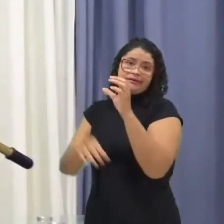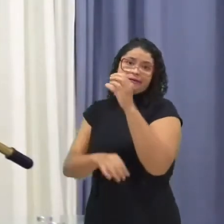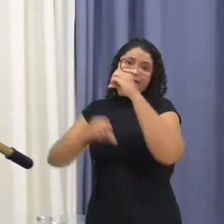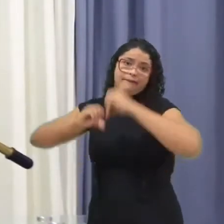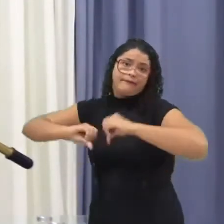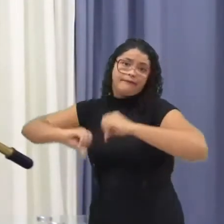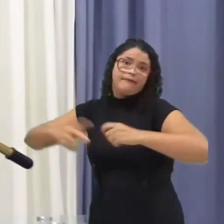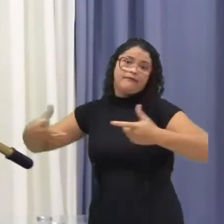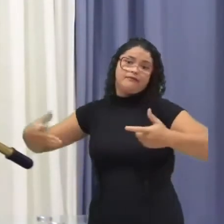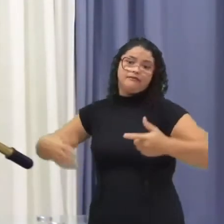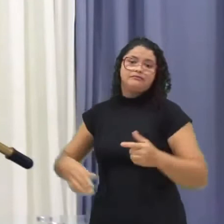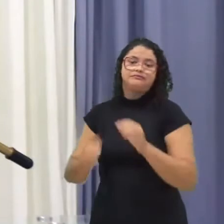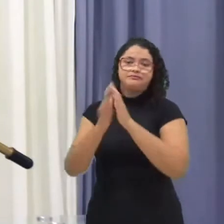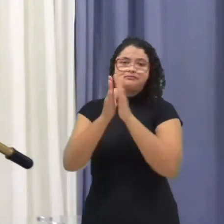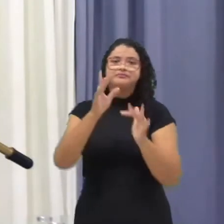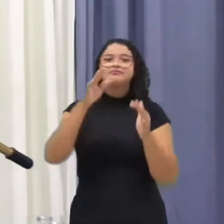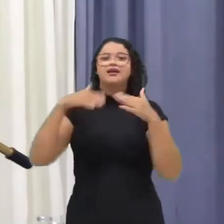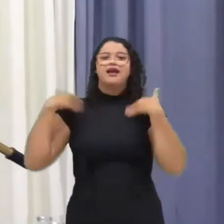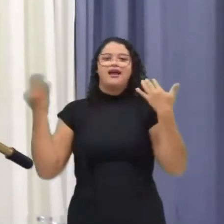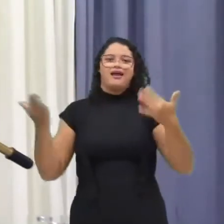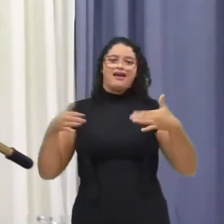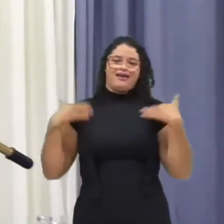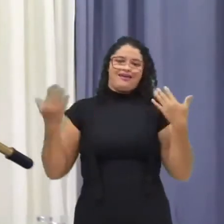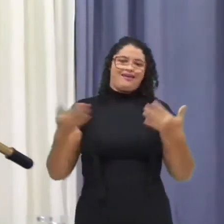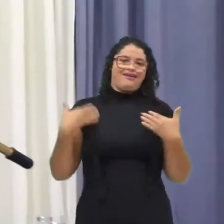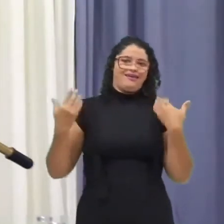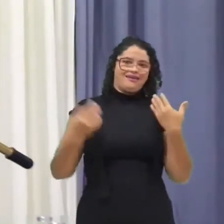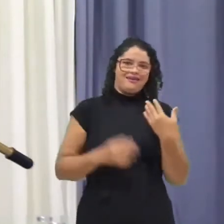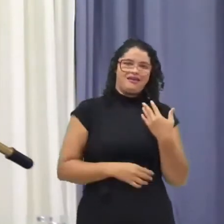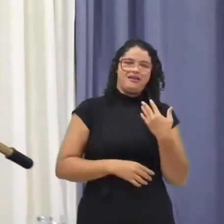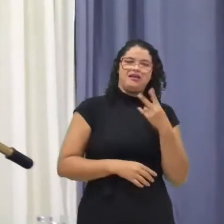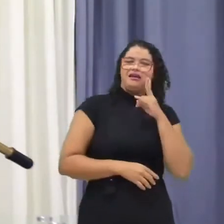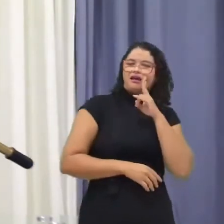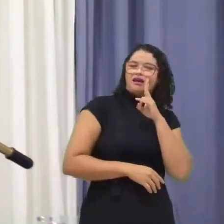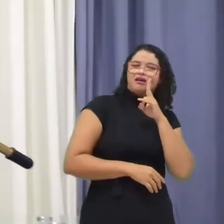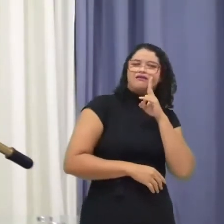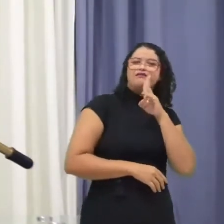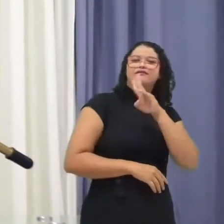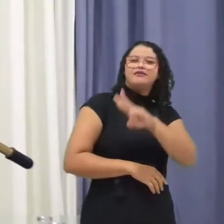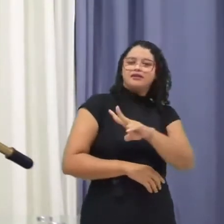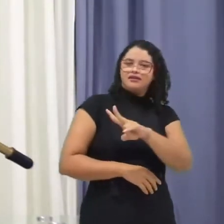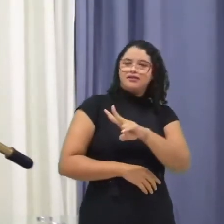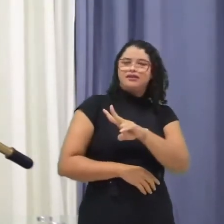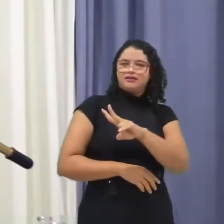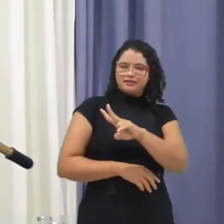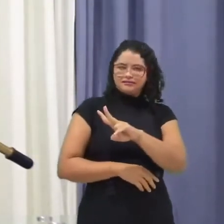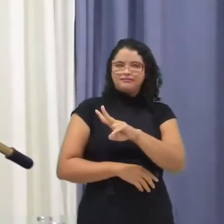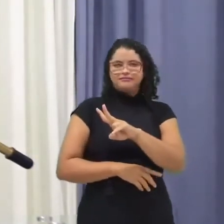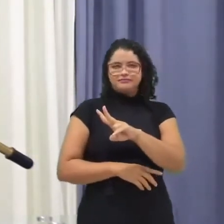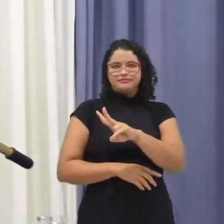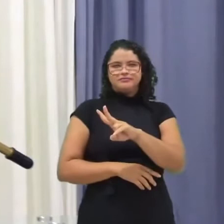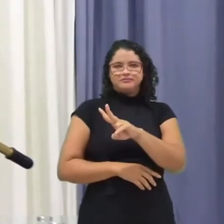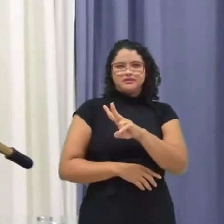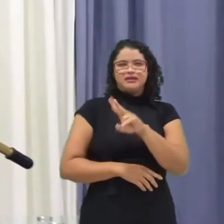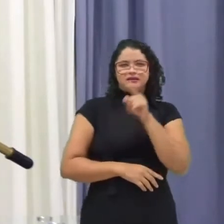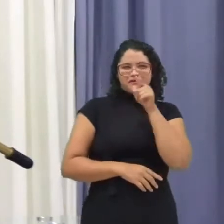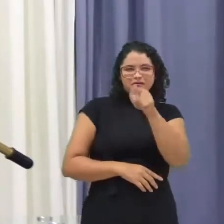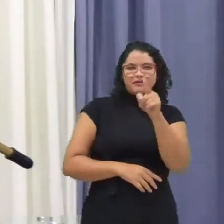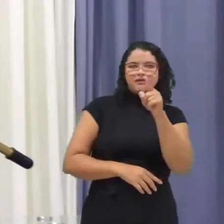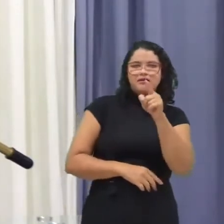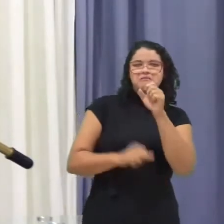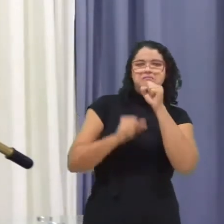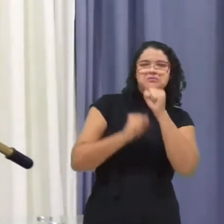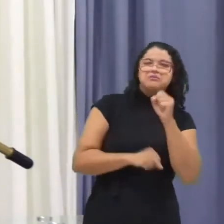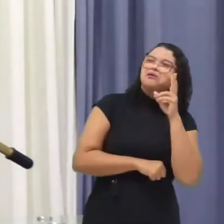A alegria do céu, querido, é eu poder olhar você, é você poder me olhar, e